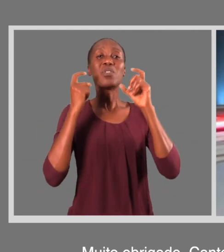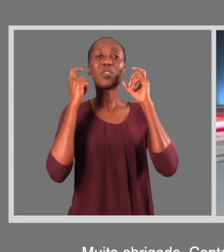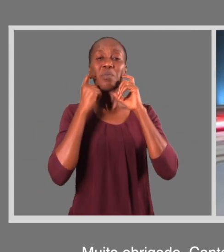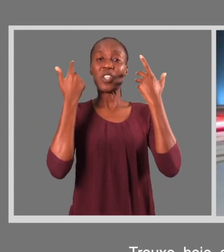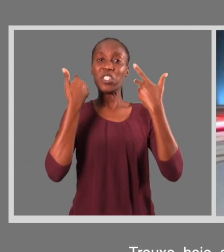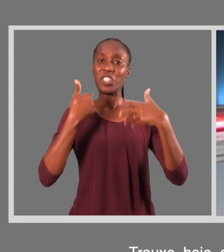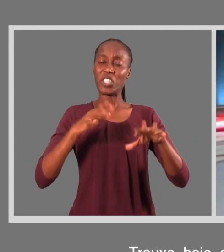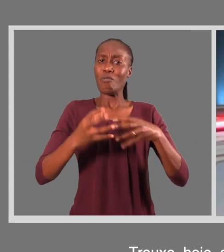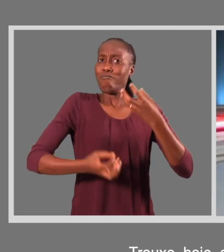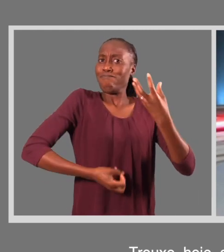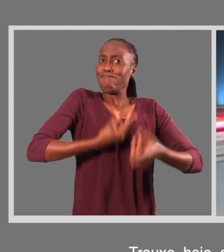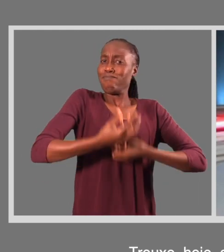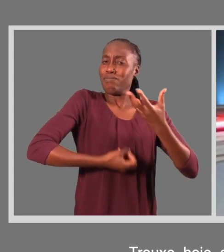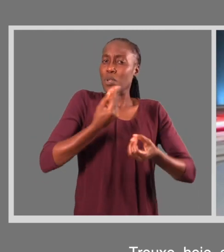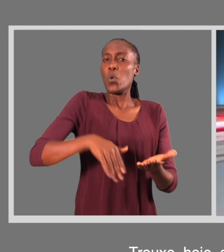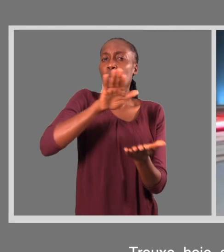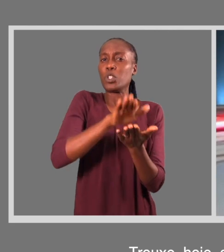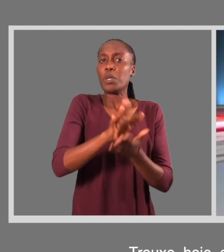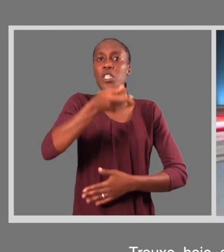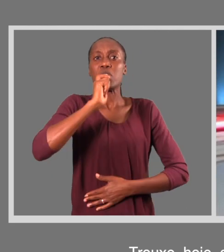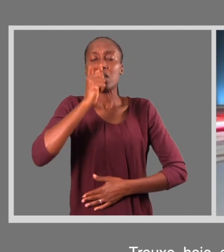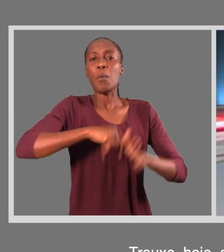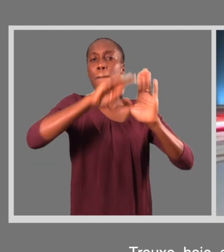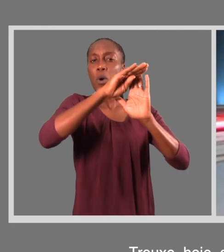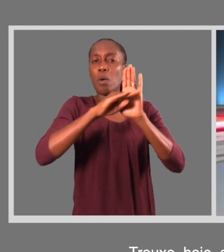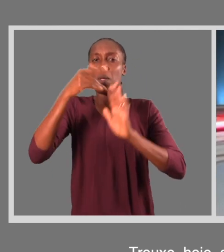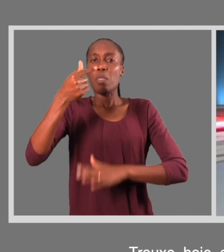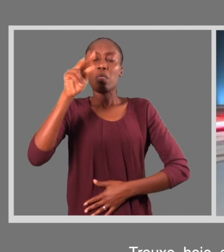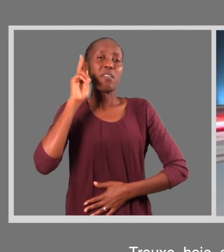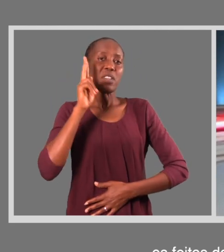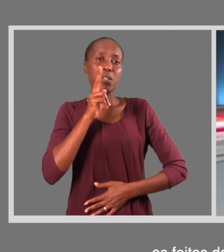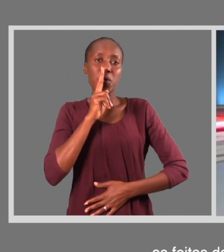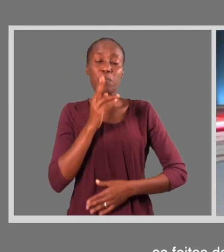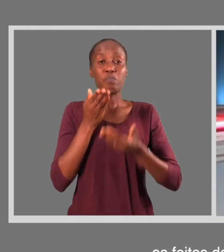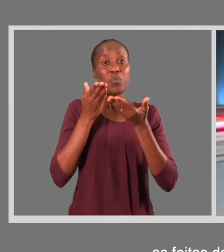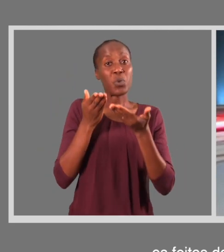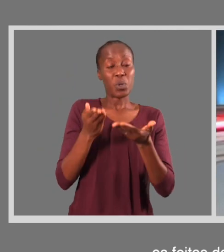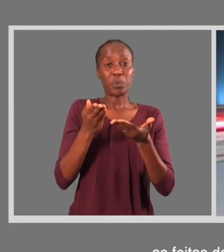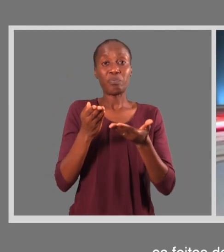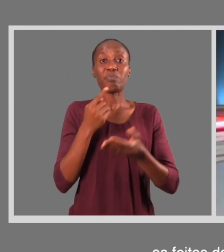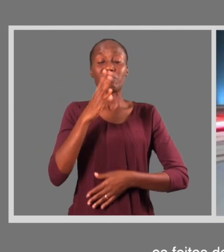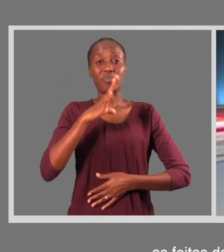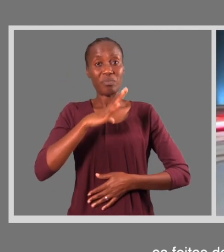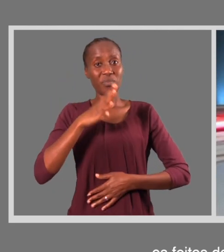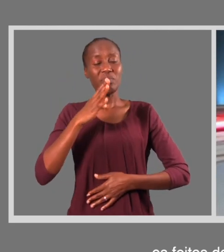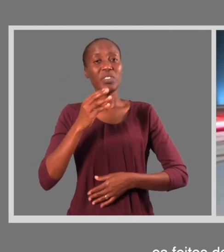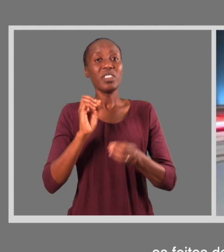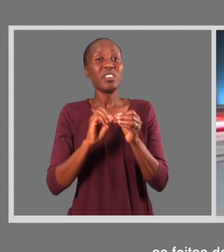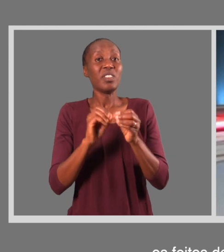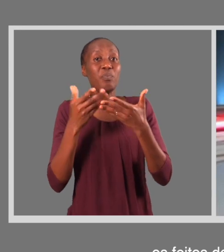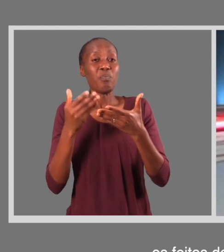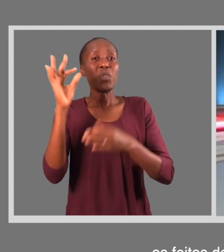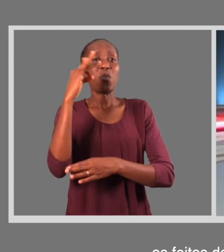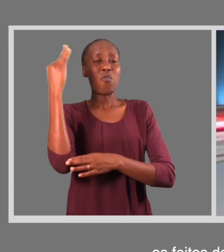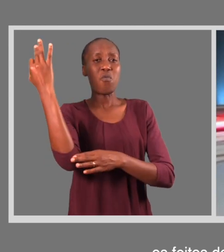Moçambique, que trouxe hoje aqui no espaço de entrevista do programa da TV Surdo, hoje feito, vivo à frente